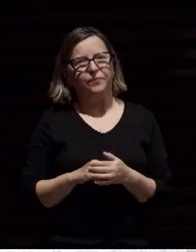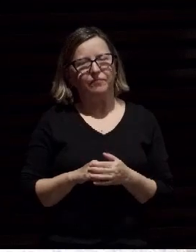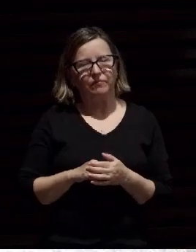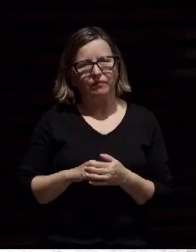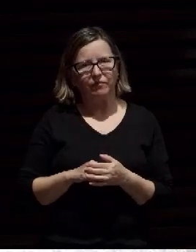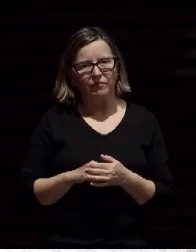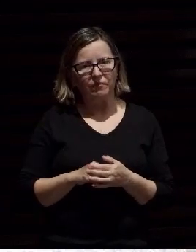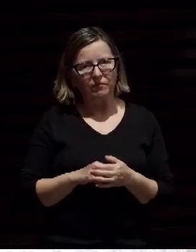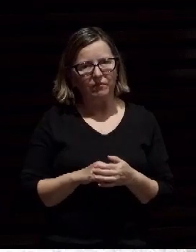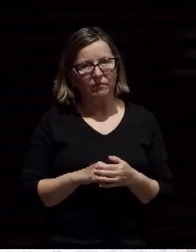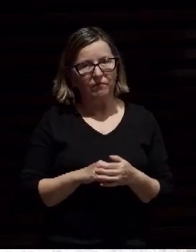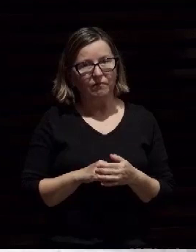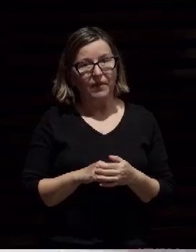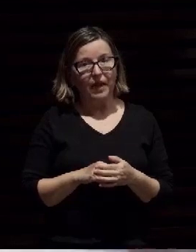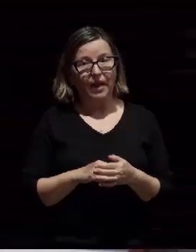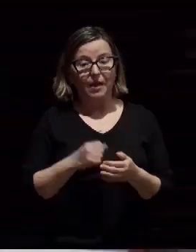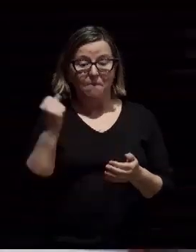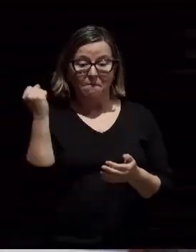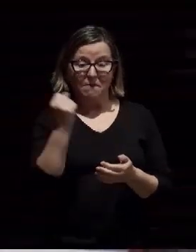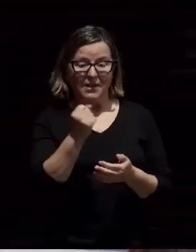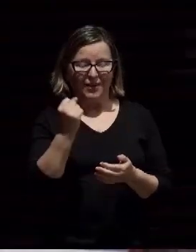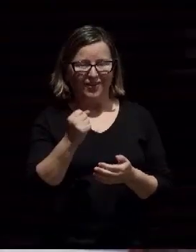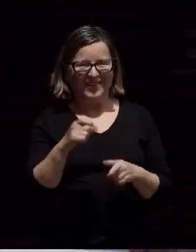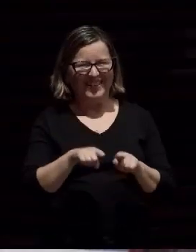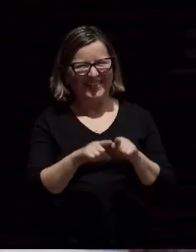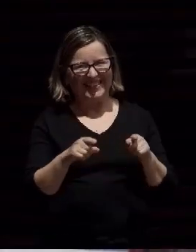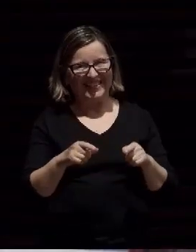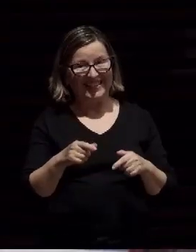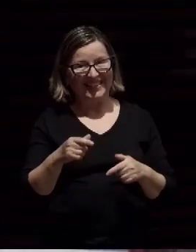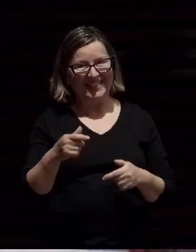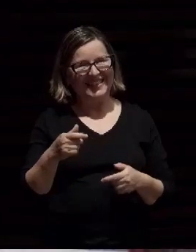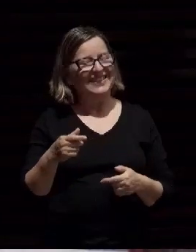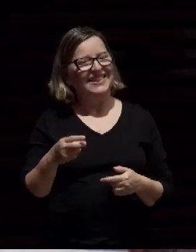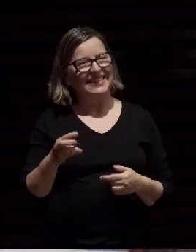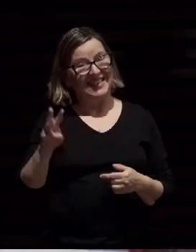tirar-lhe-ão a vida, mas ao terceiro dia